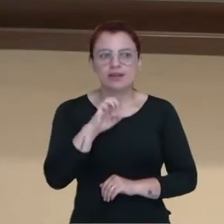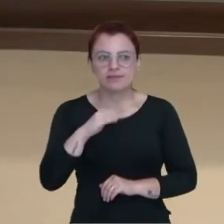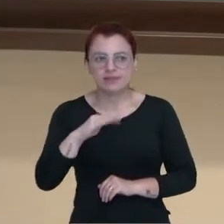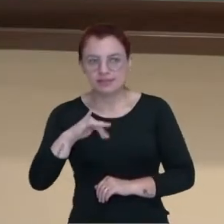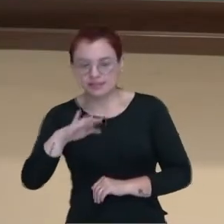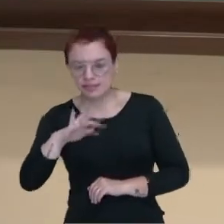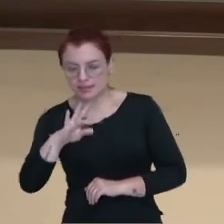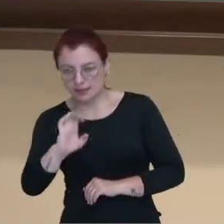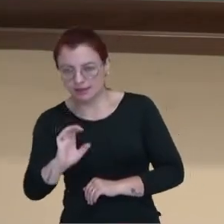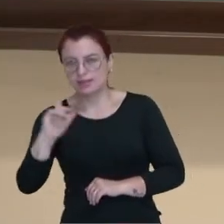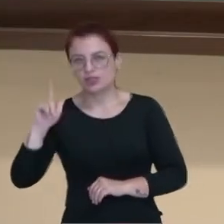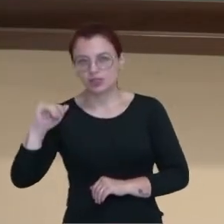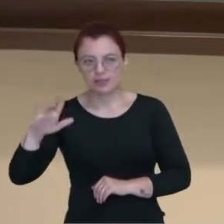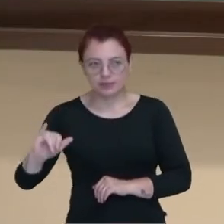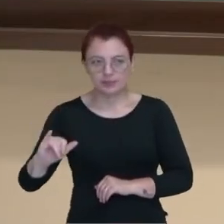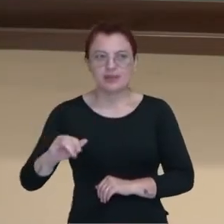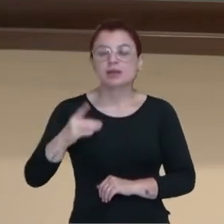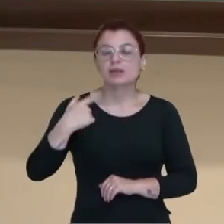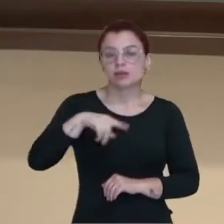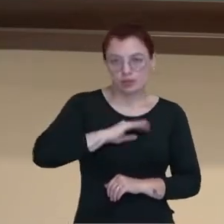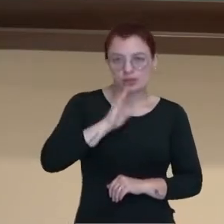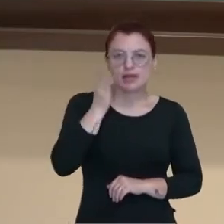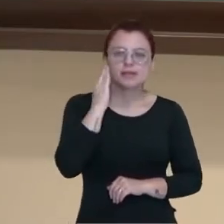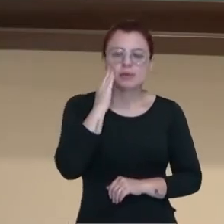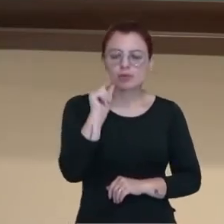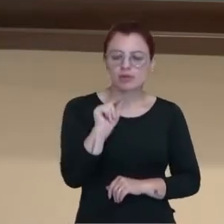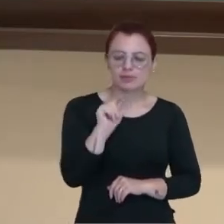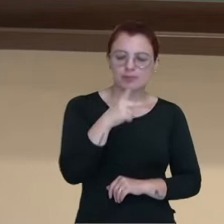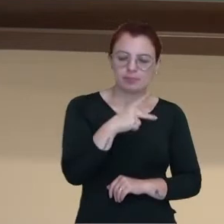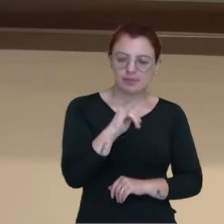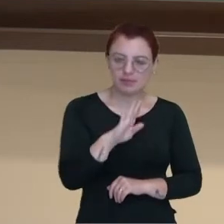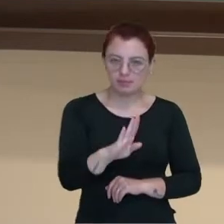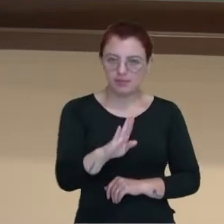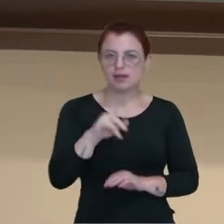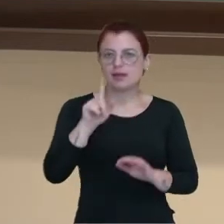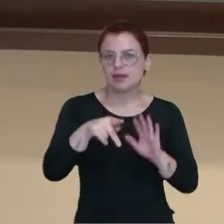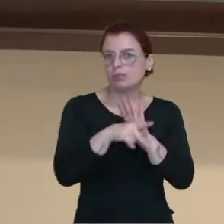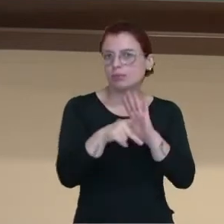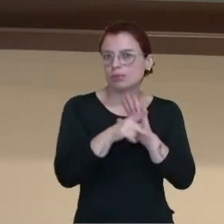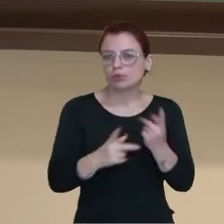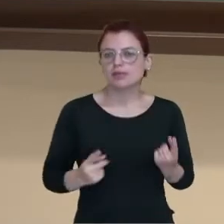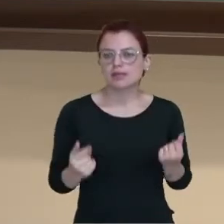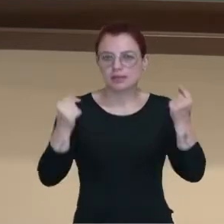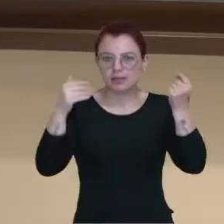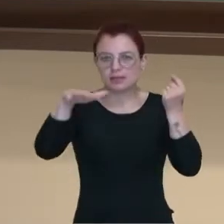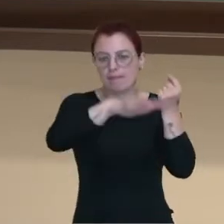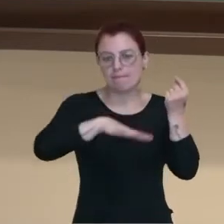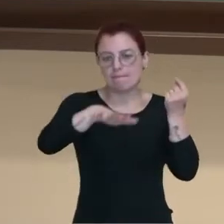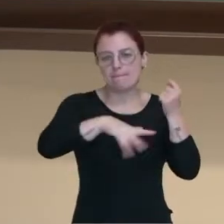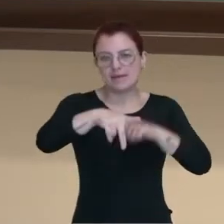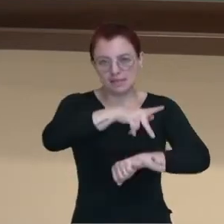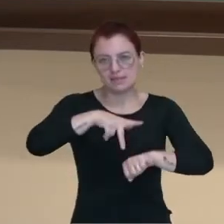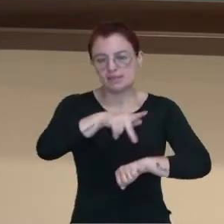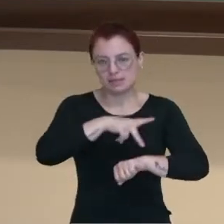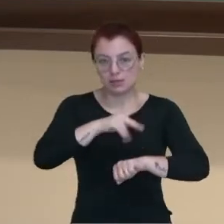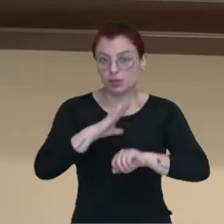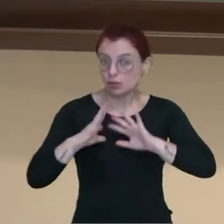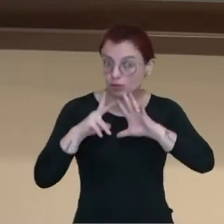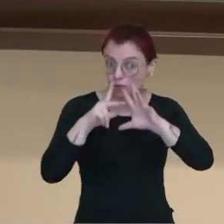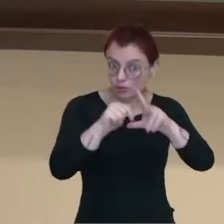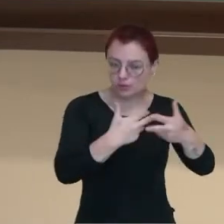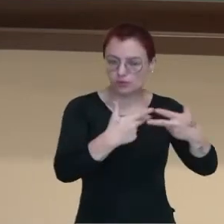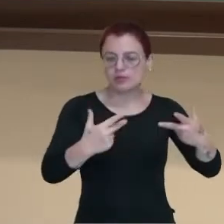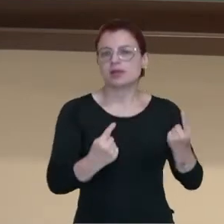que o PIB é a soma de todas as riquezas produzidas por um país. Então tudo que esse país produz em bens